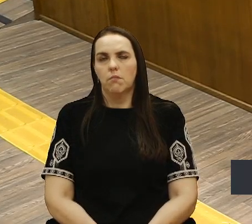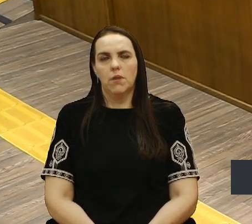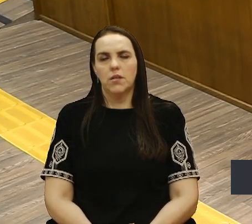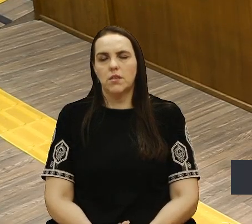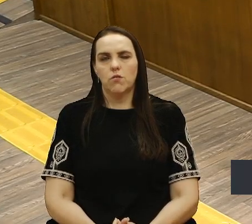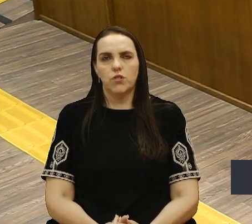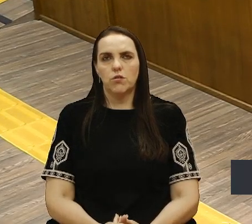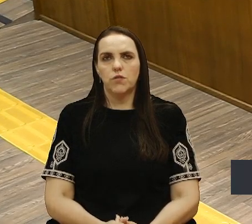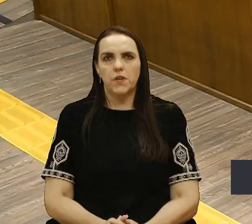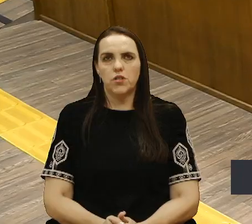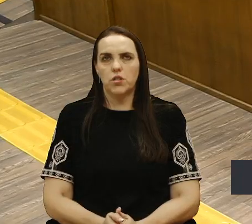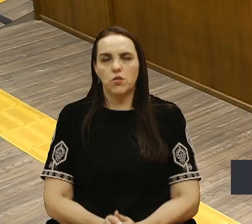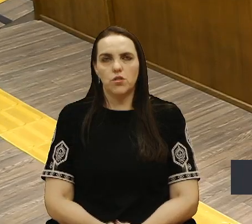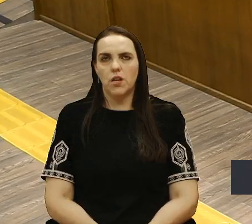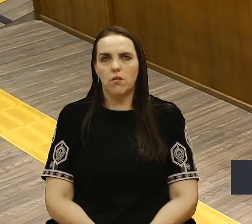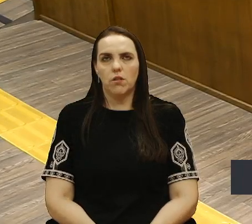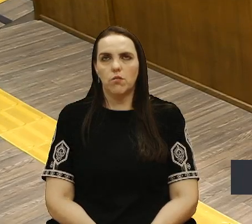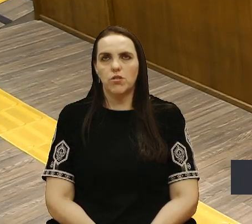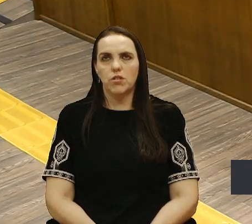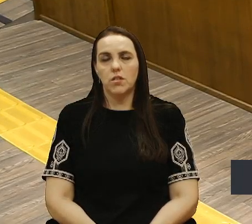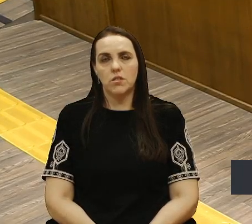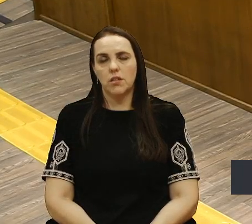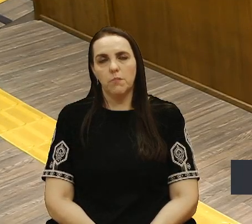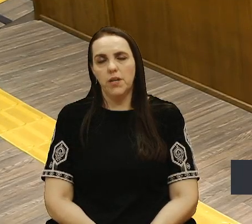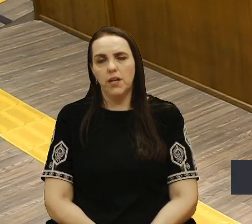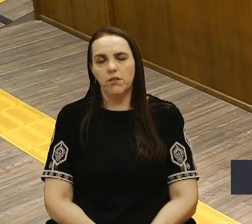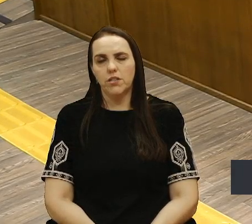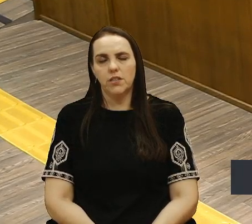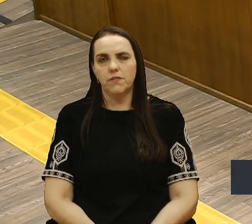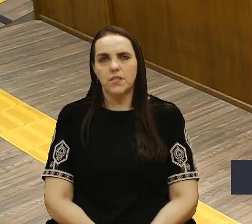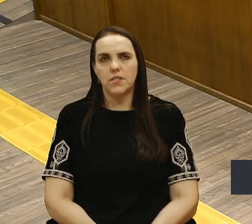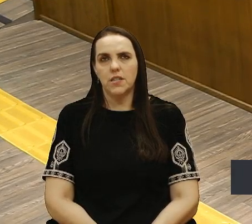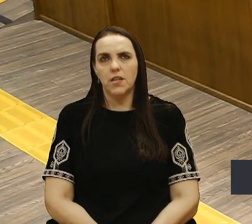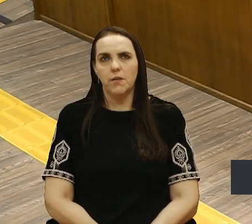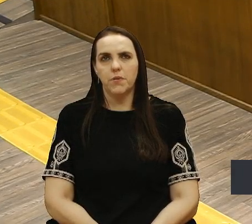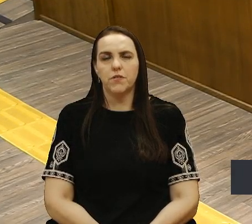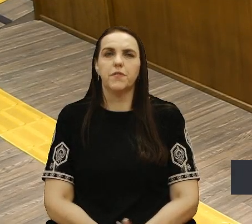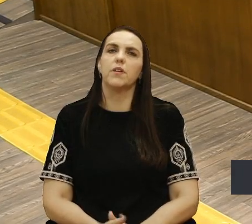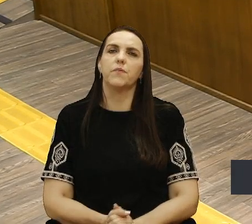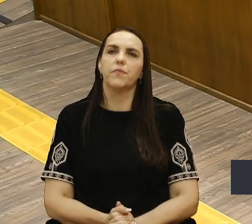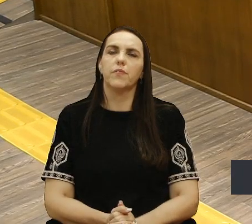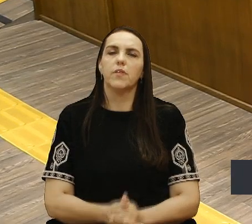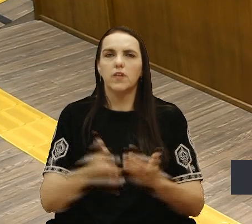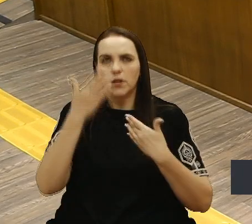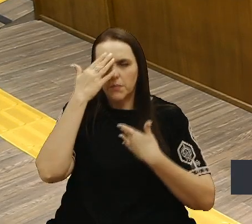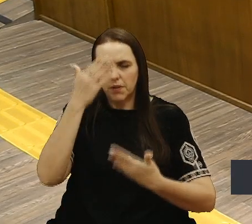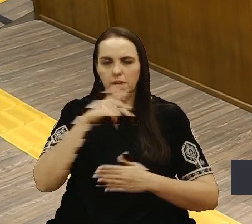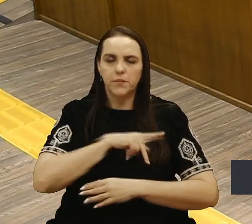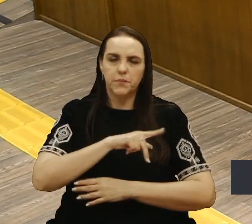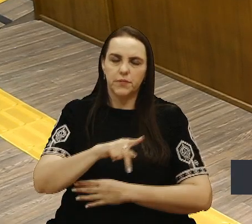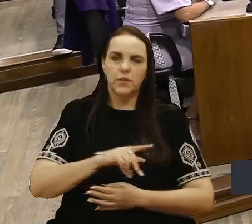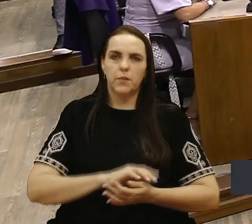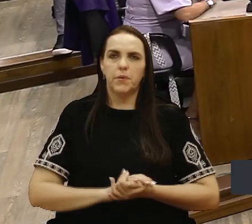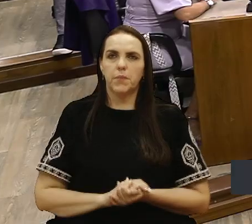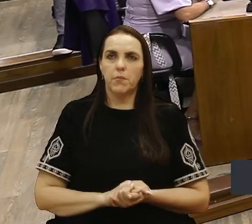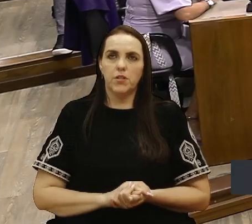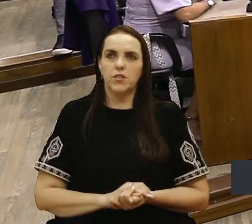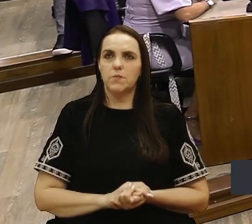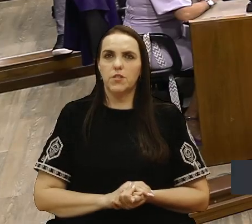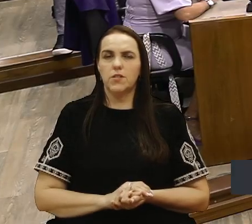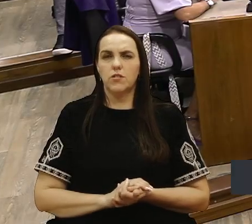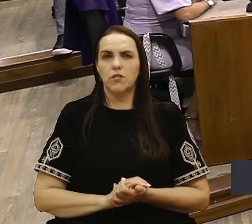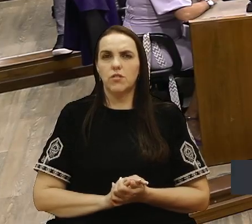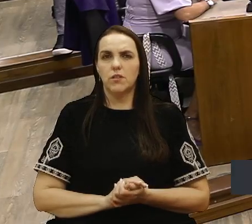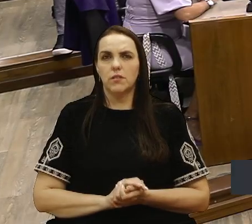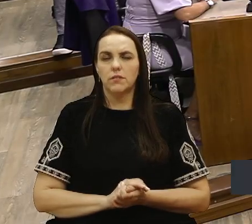Uma parte, por gentileza. Obrigado, presidente. Nobres colegas. Seu à parte, vereador Obrigado. Cláudio Libardi. É sempre um